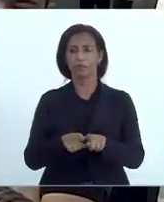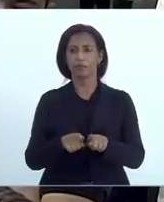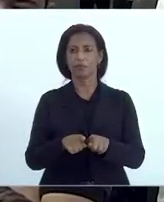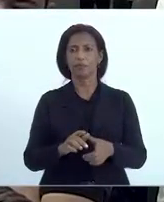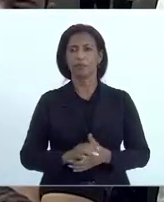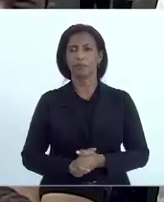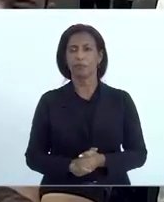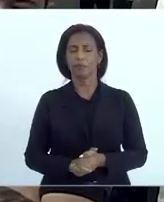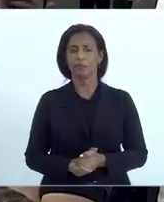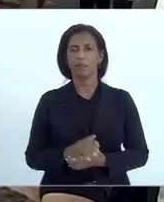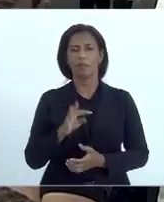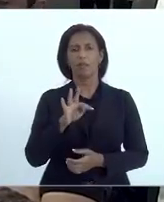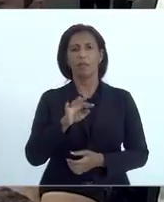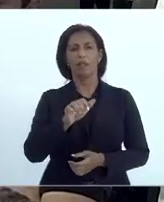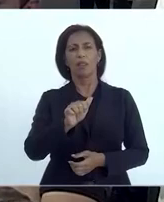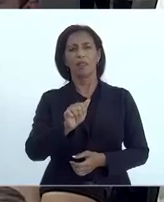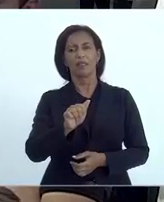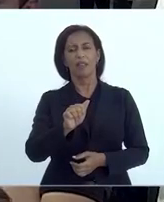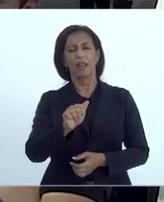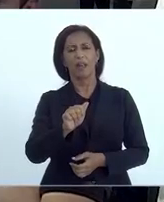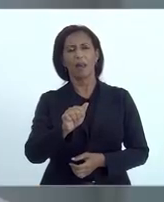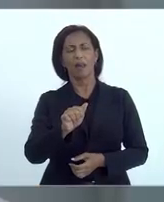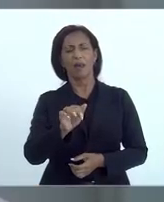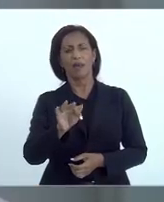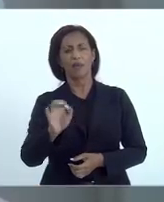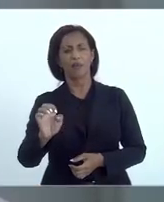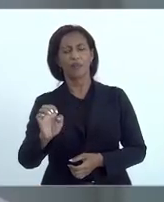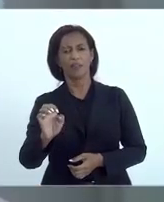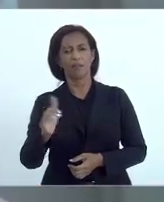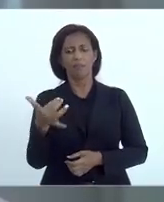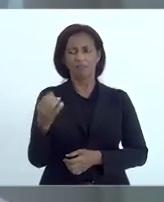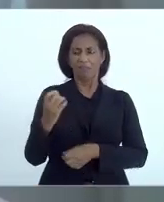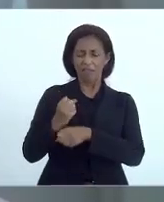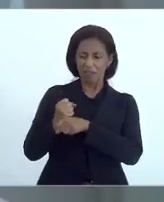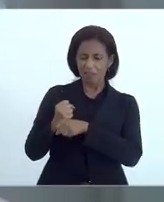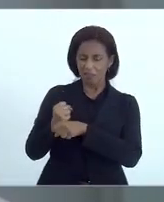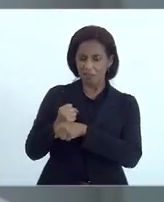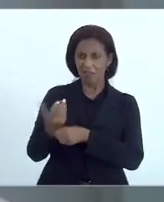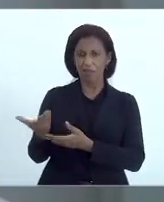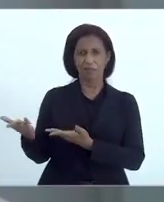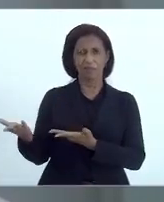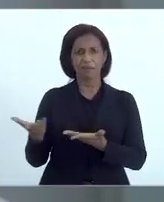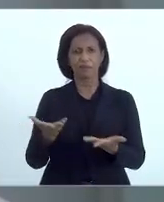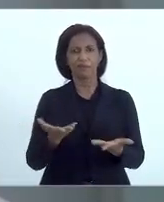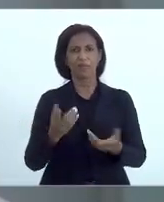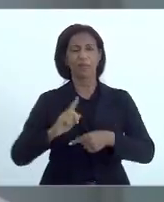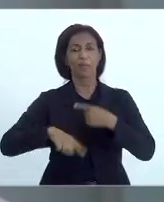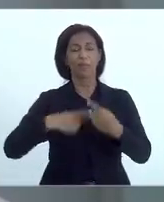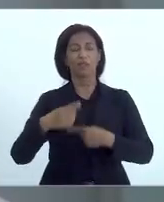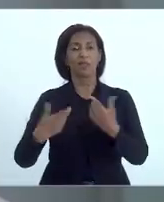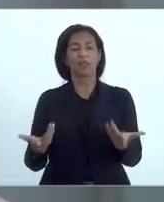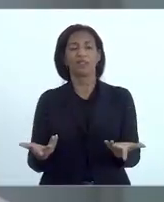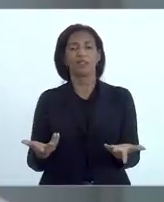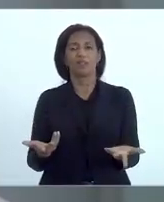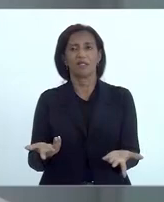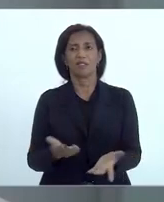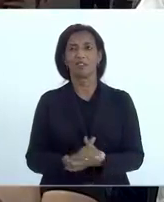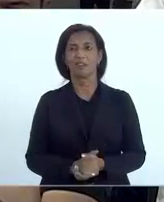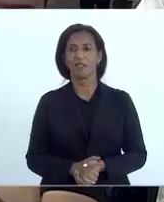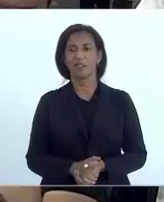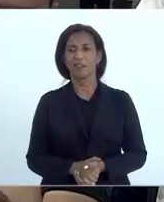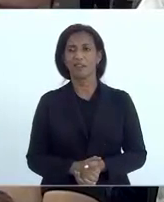e é esse tá Fi que não tem como passar dez anos o cara após dez anos ele não